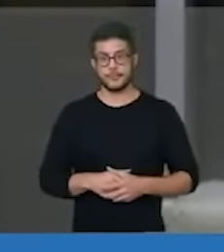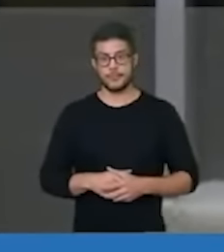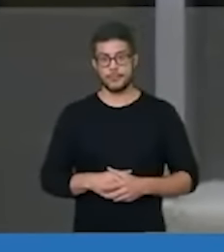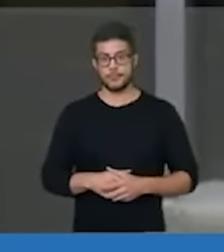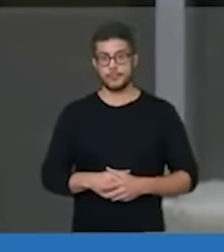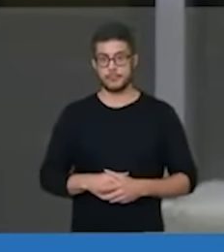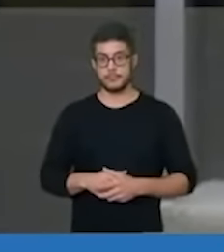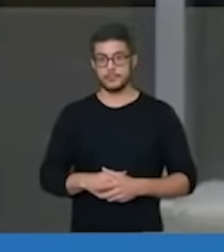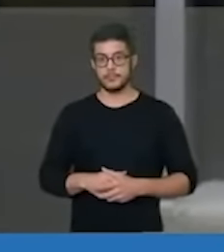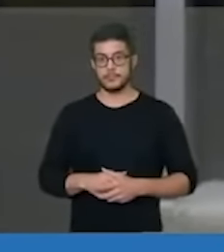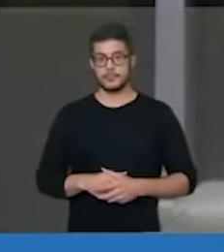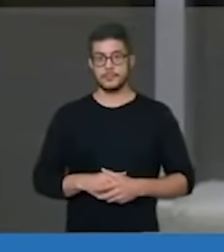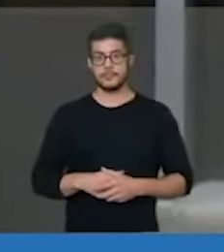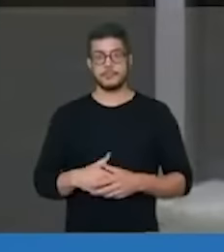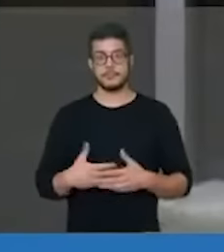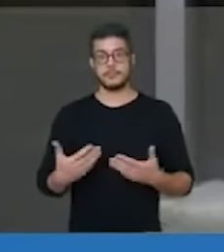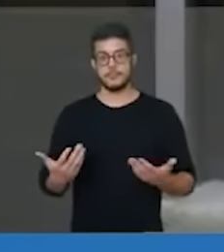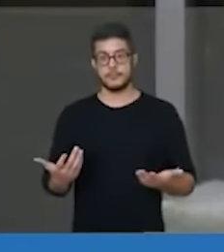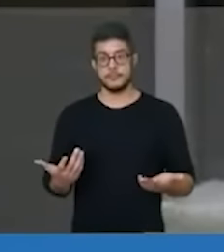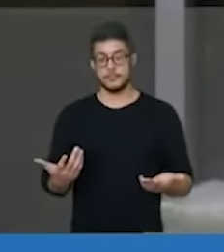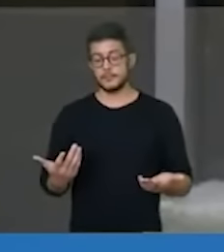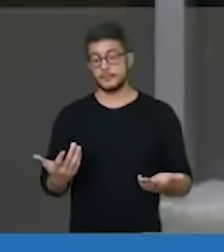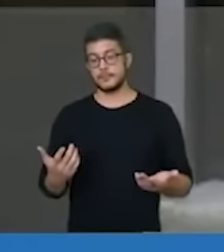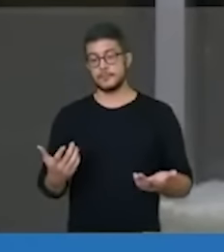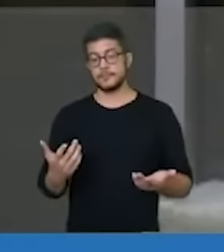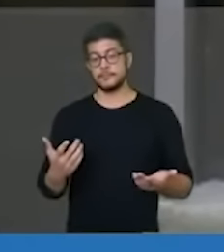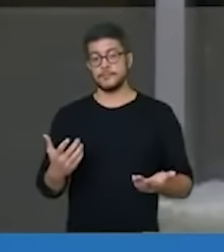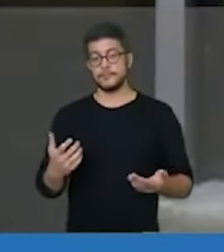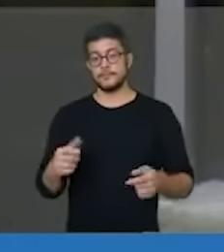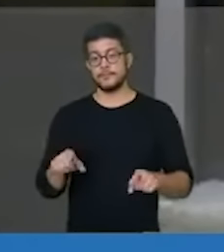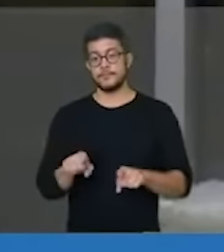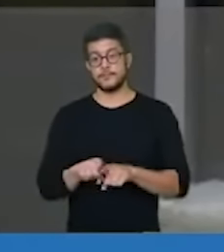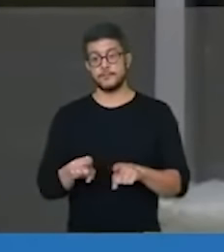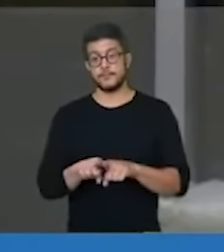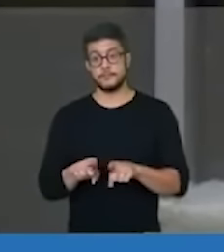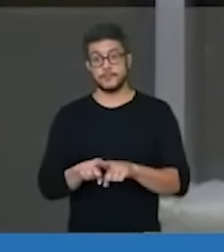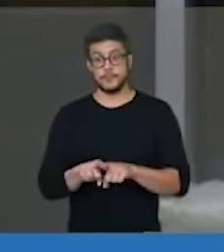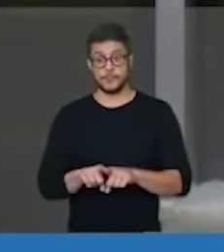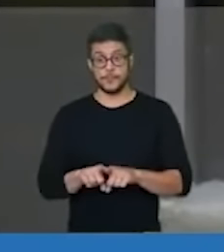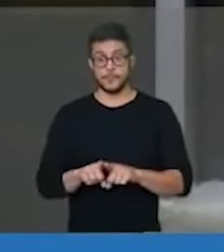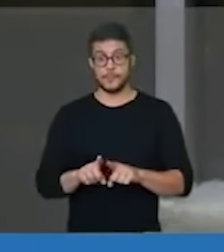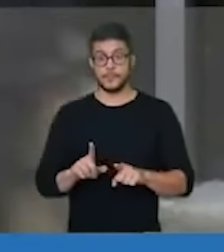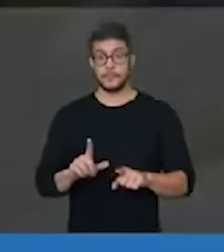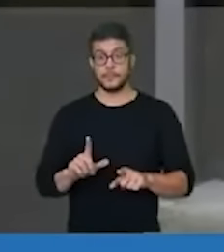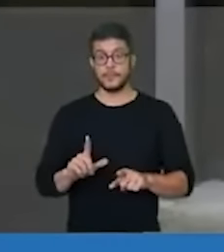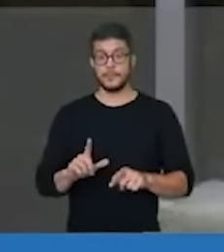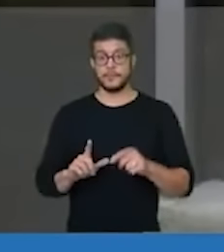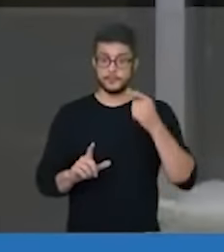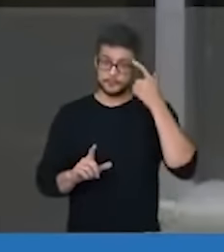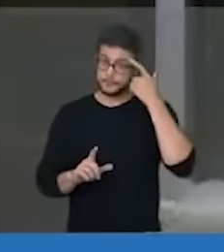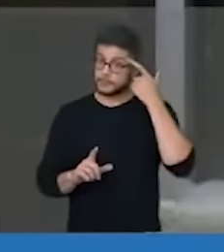ministérios de base aí do governo. E, por fim, nós vemos a impositividade.